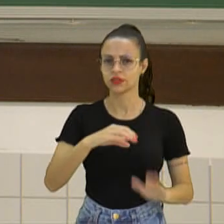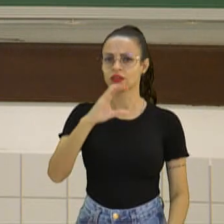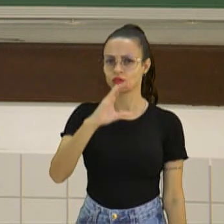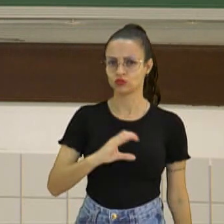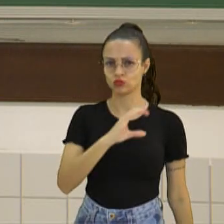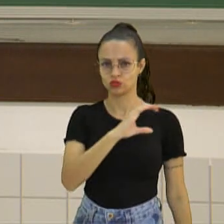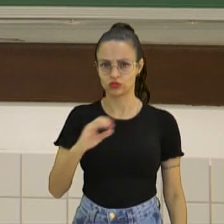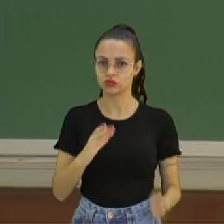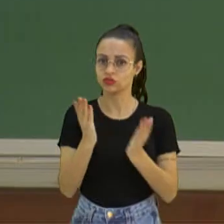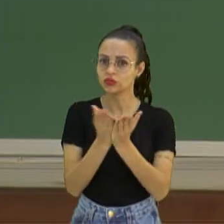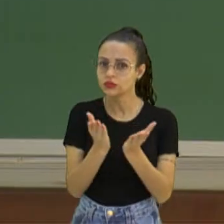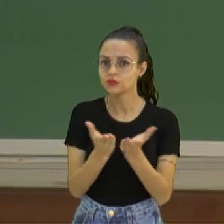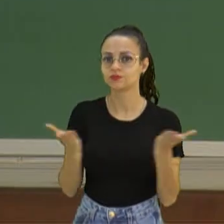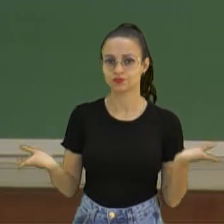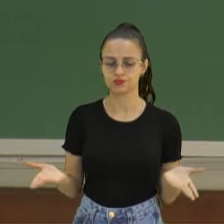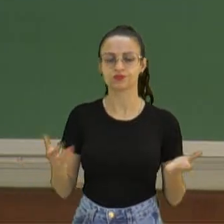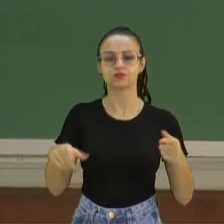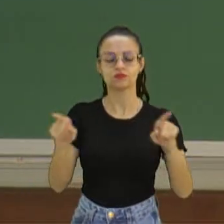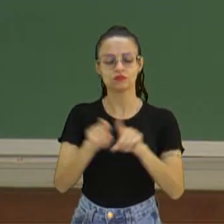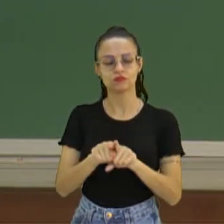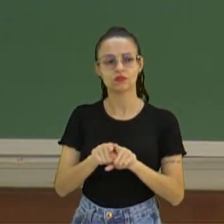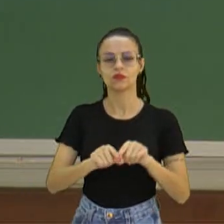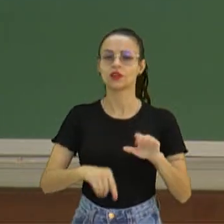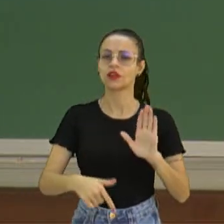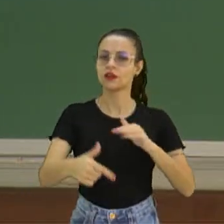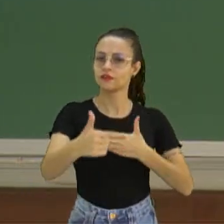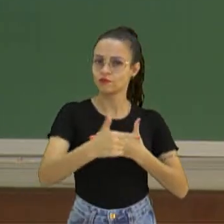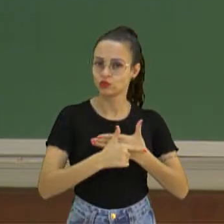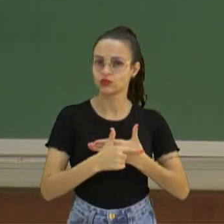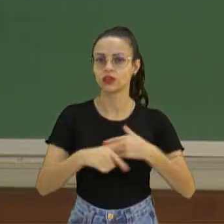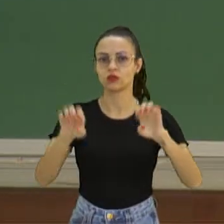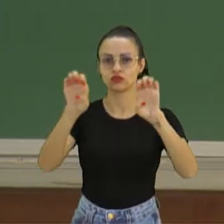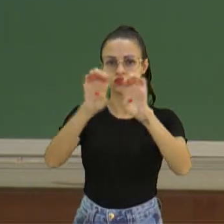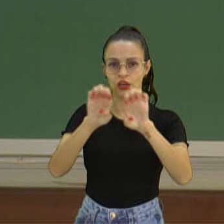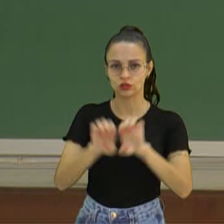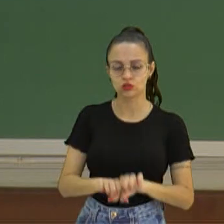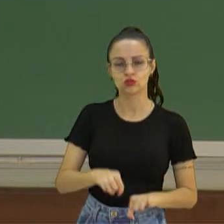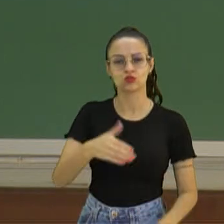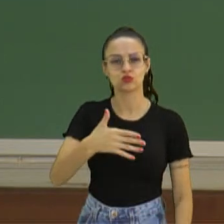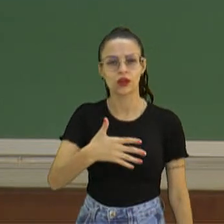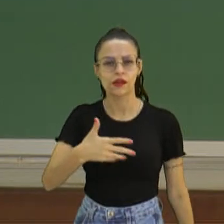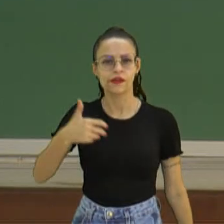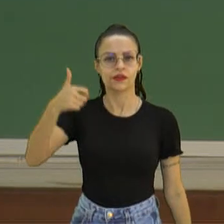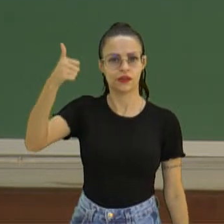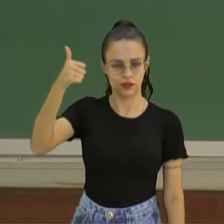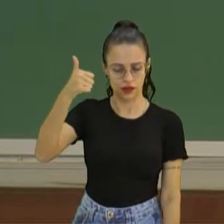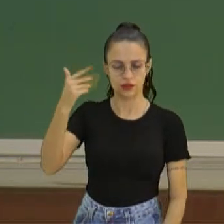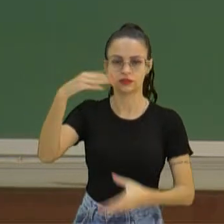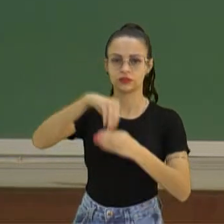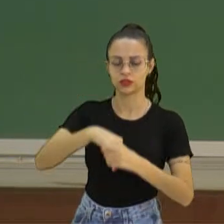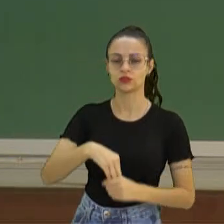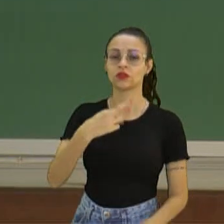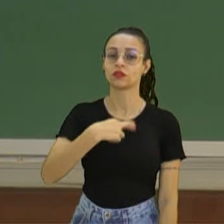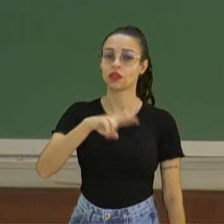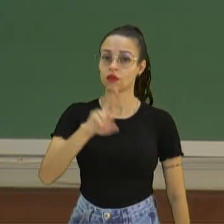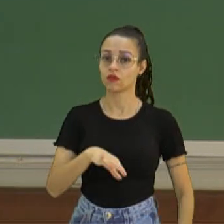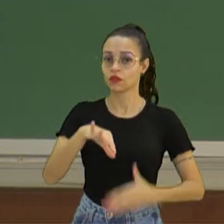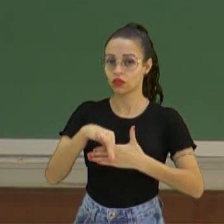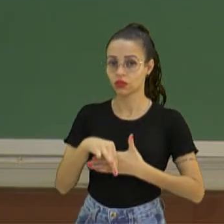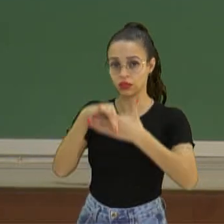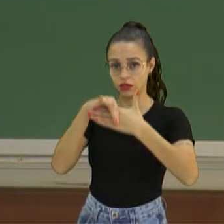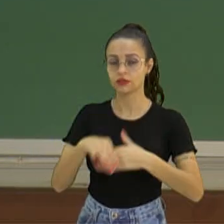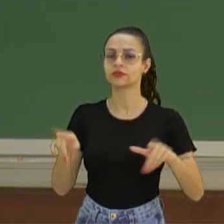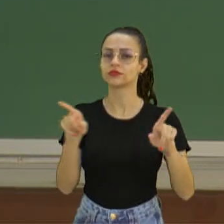Além de possuir uma função dentro da estrutura hierárquica das religiões os líderes possuem a responsabilidade